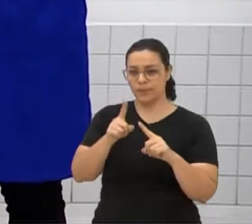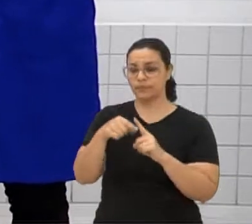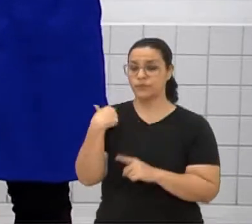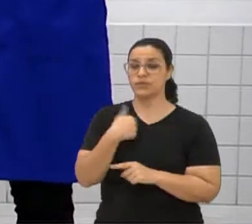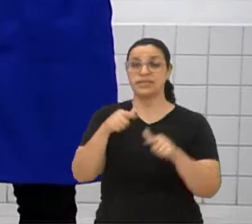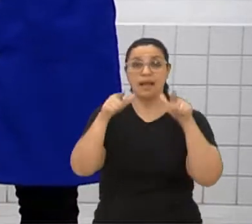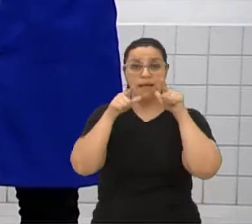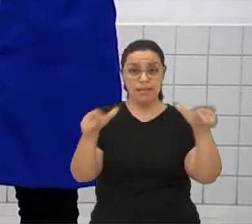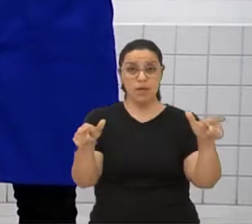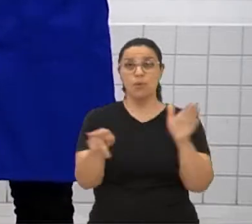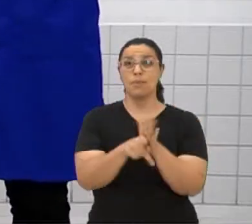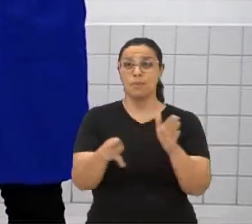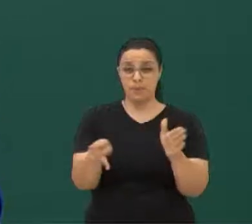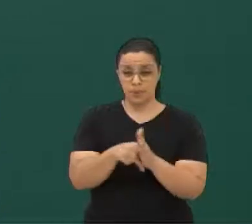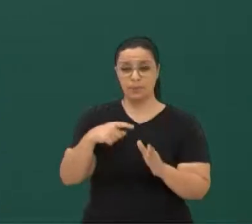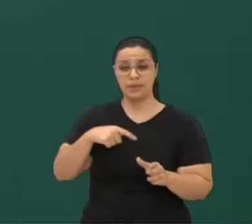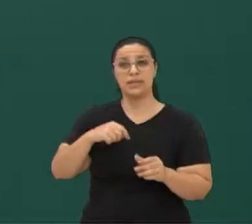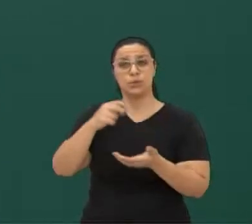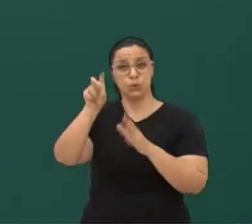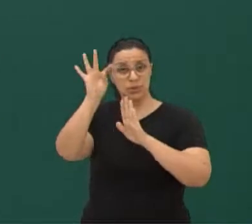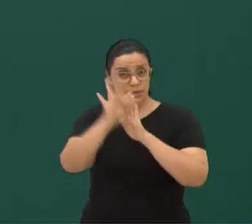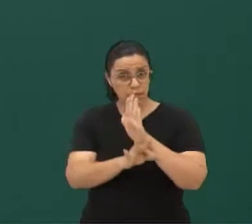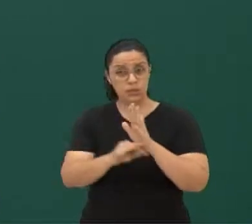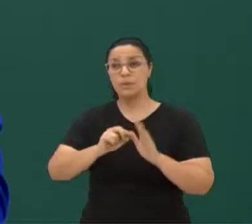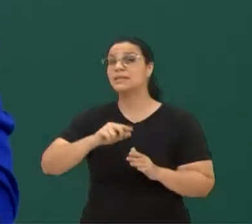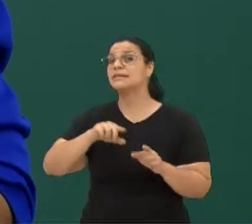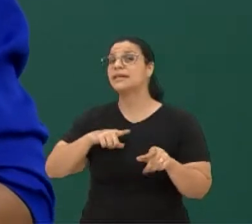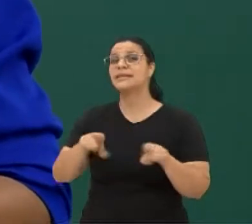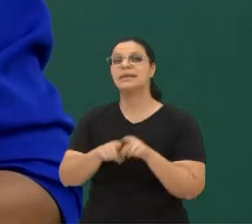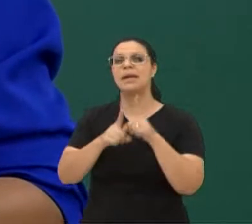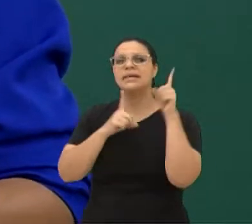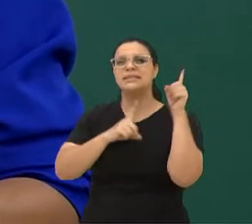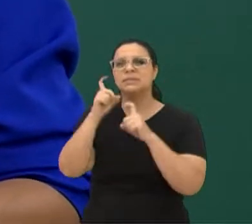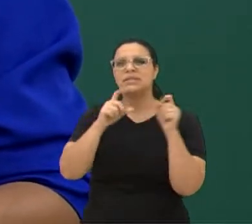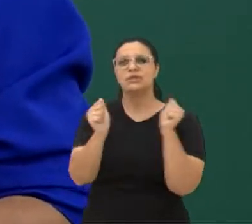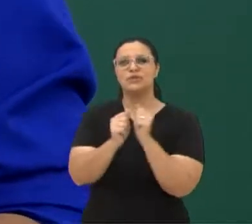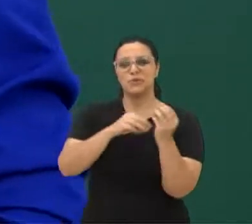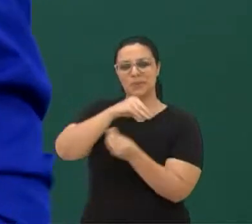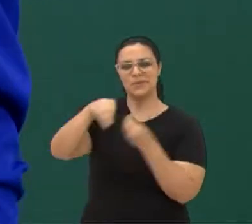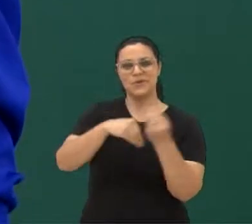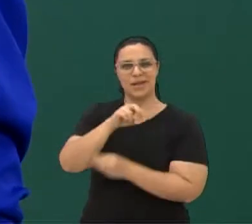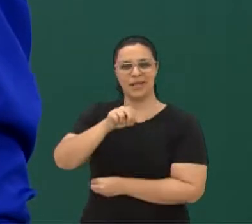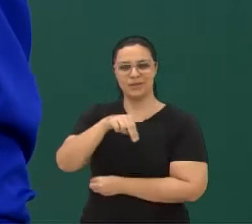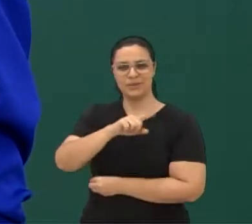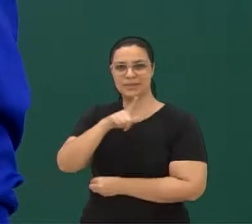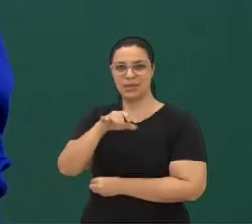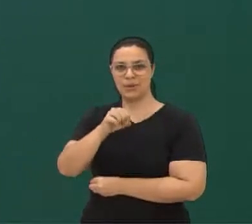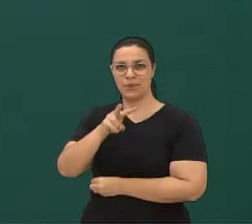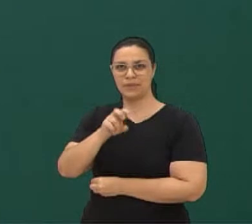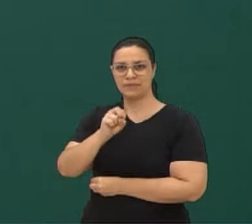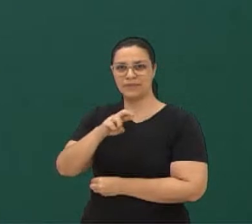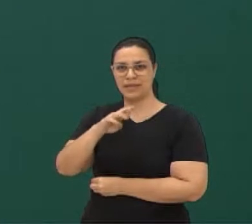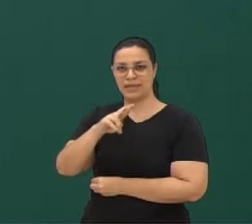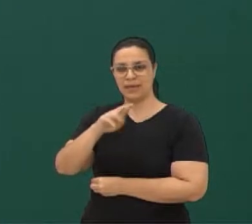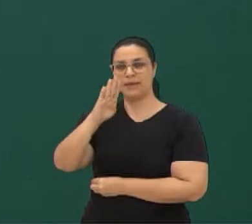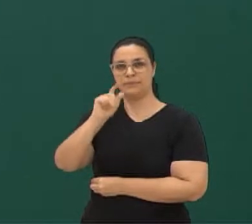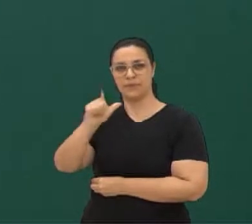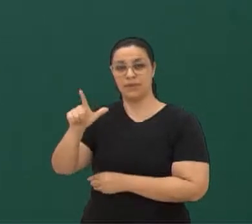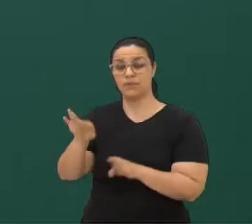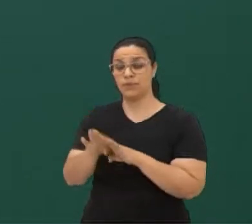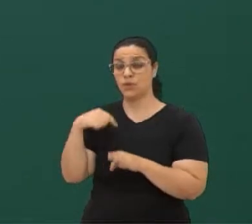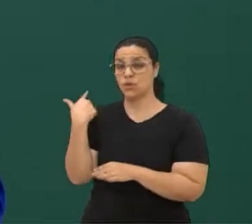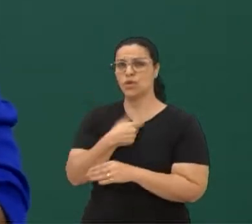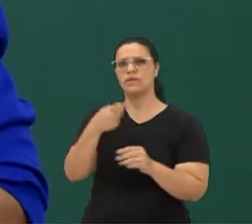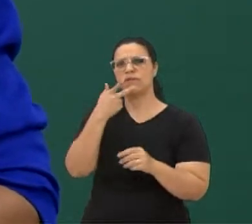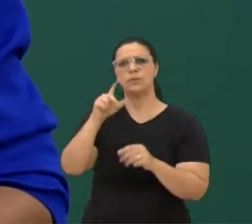além da linguagem verbal temos também a não-verbal então a dica justamente é essa ao fazer alguma interpretação ou